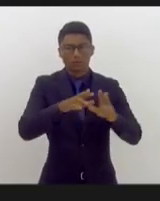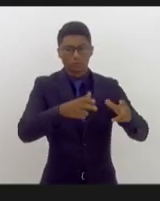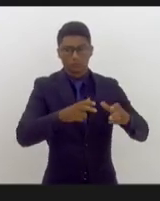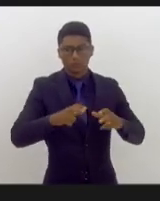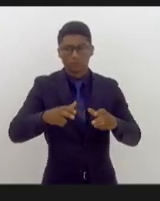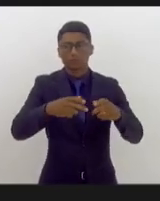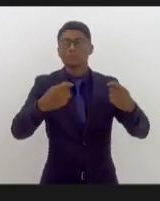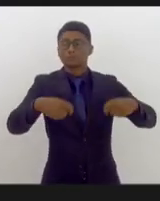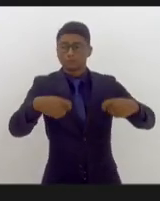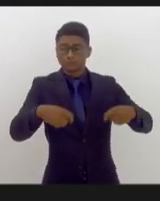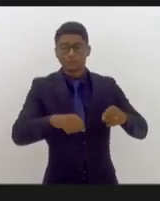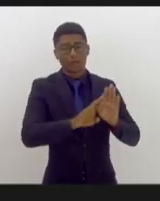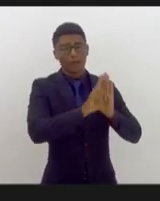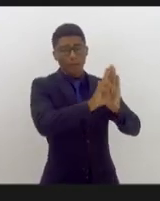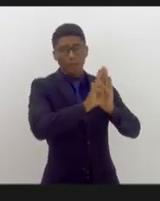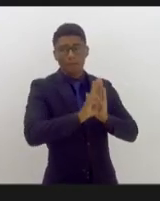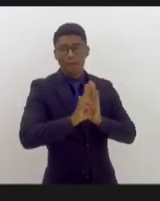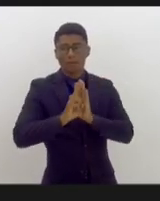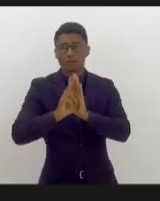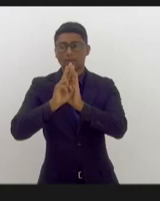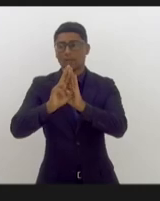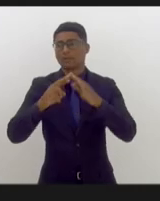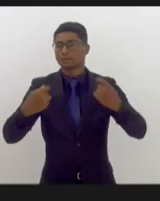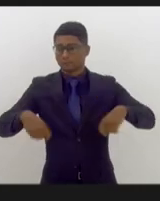realidade dos 92 municípios.